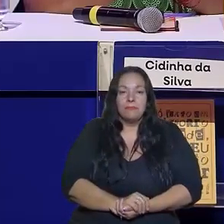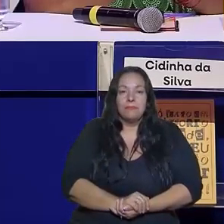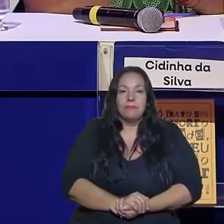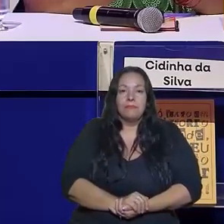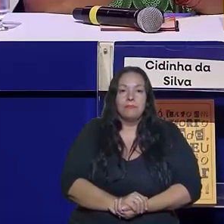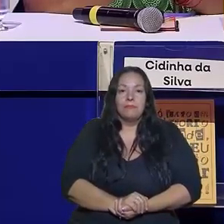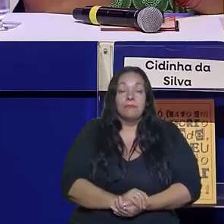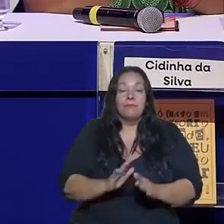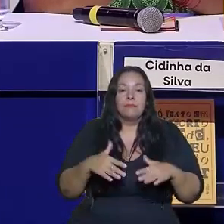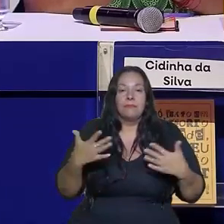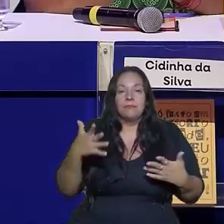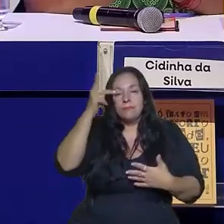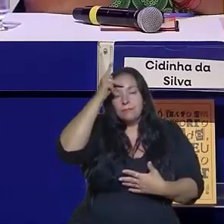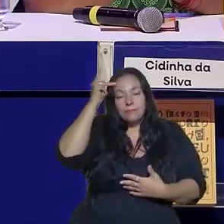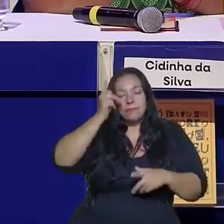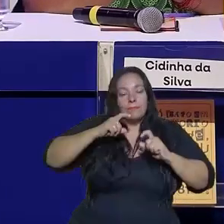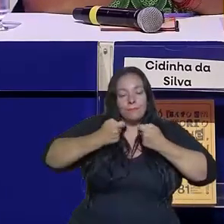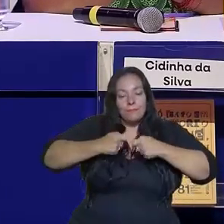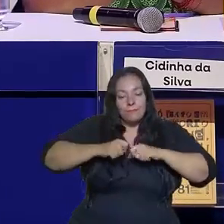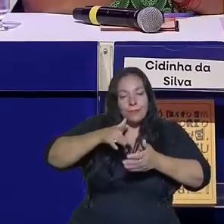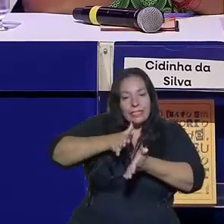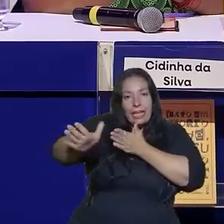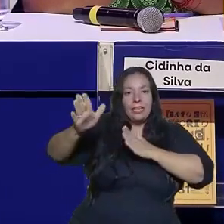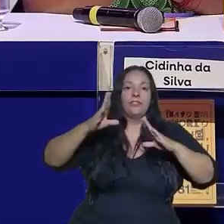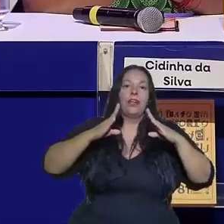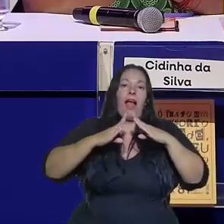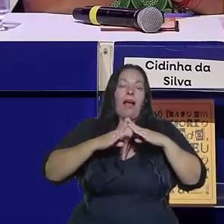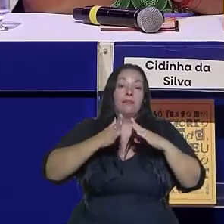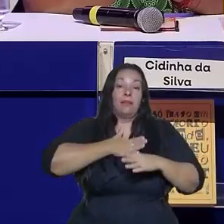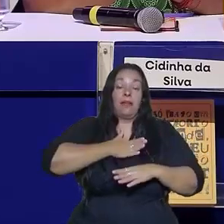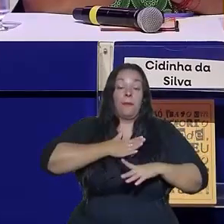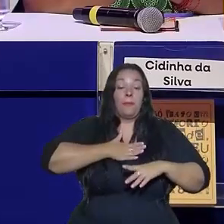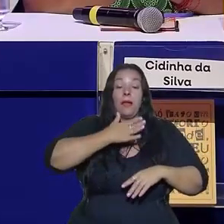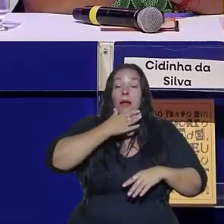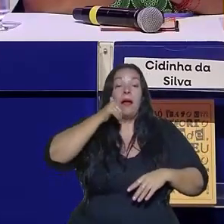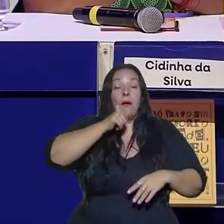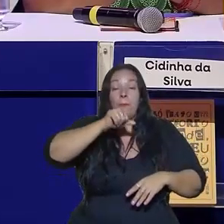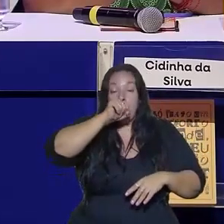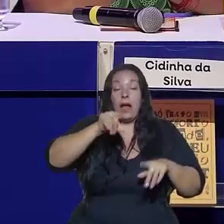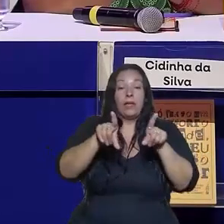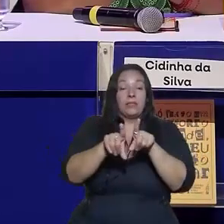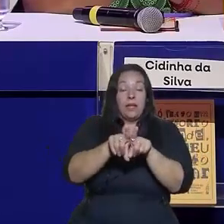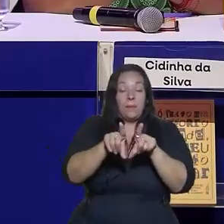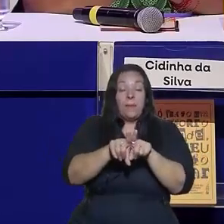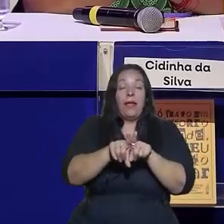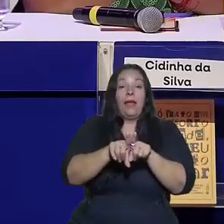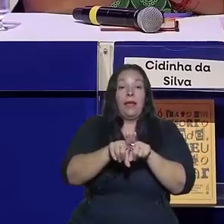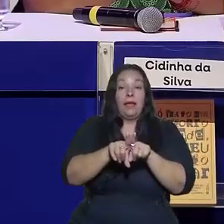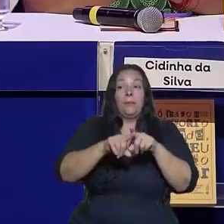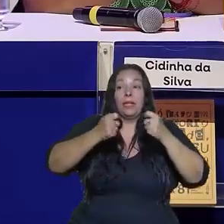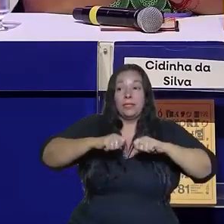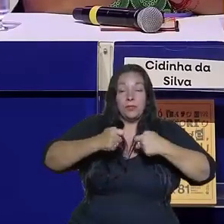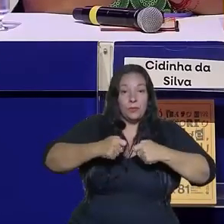compõe. Então, foi uma pessoa que precisou sair de casa, né? Assim como minha mãe também precisou. E ainda eu não voltei. Ainda